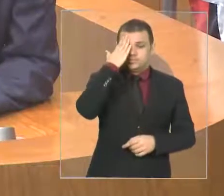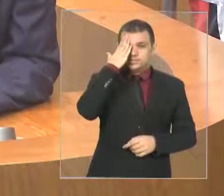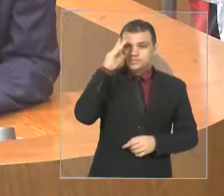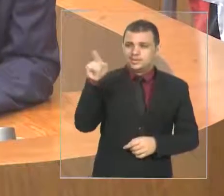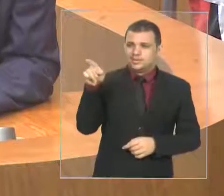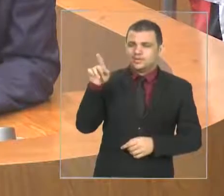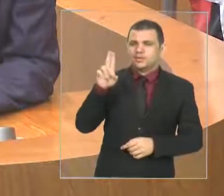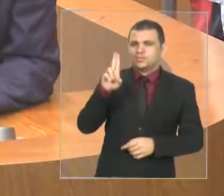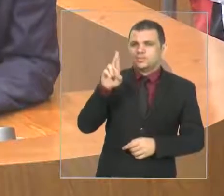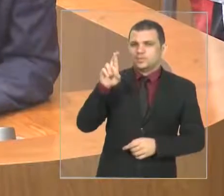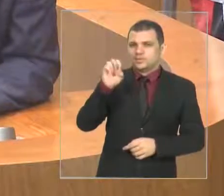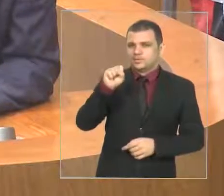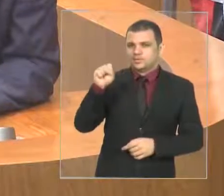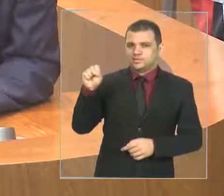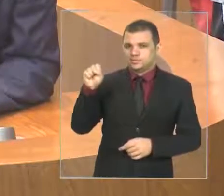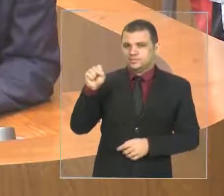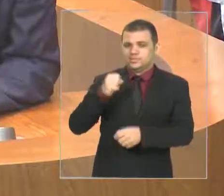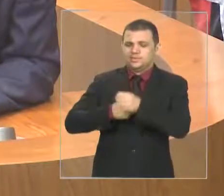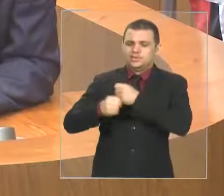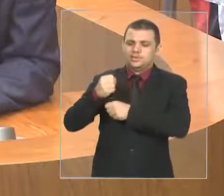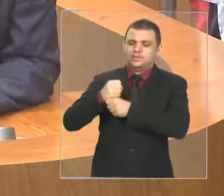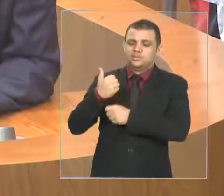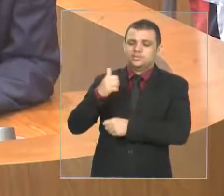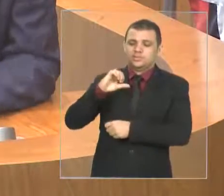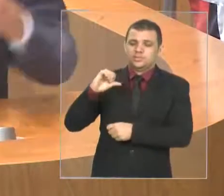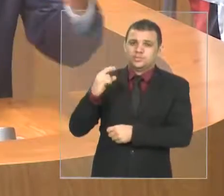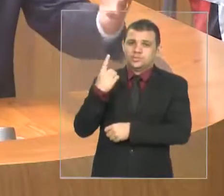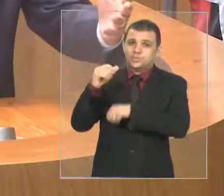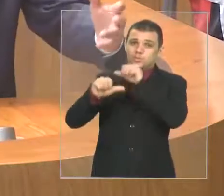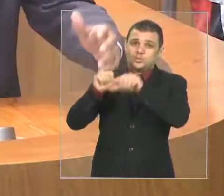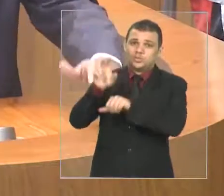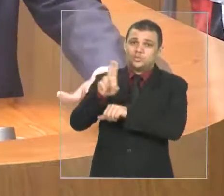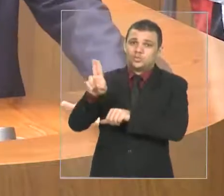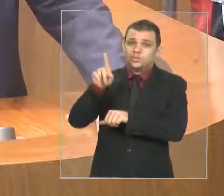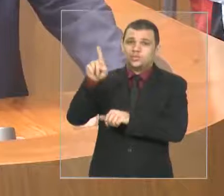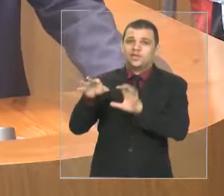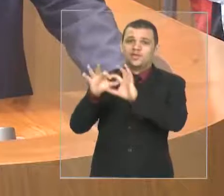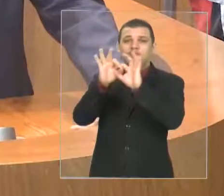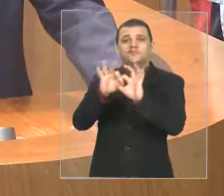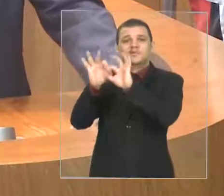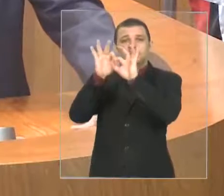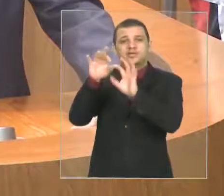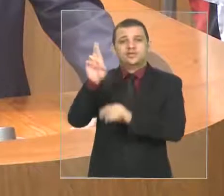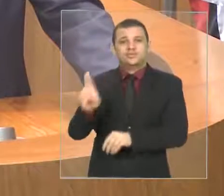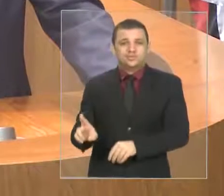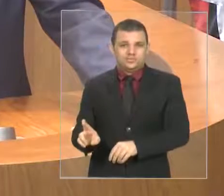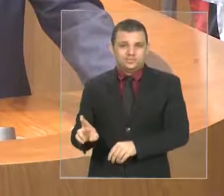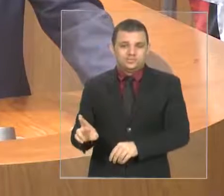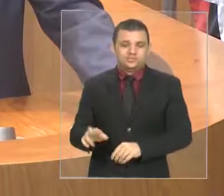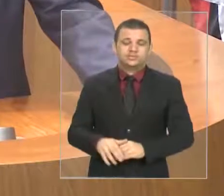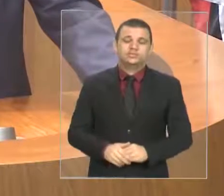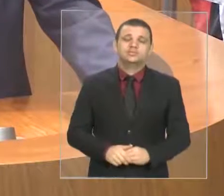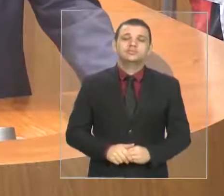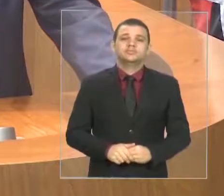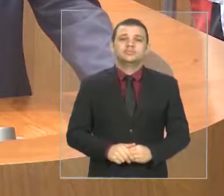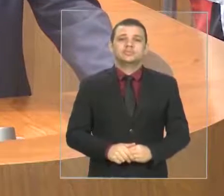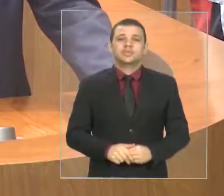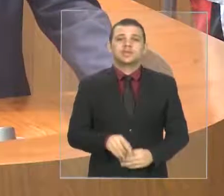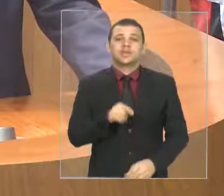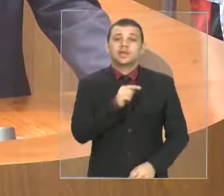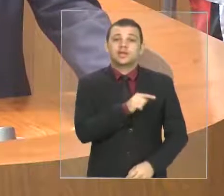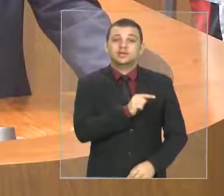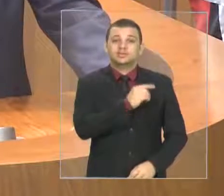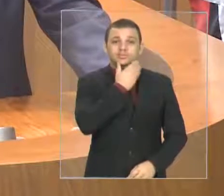é chamado de Federação Russa. E a intenção do presidente era buscar investimento